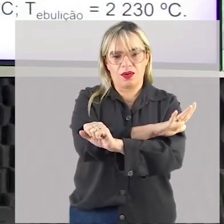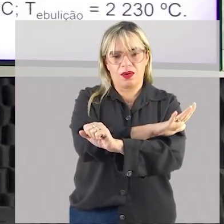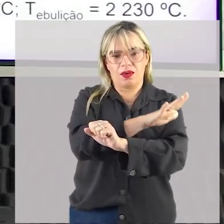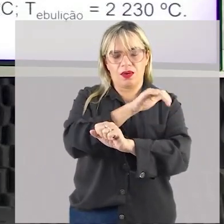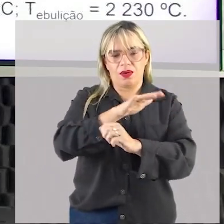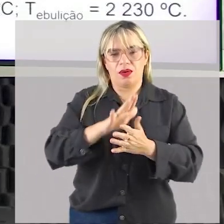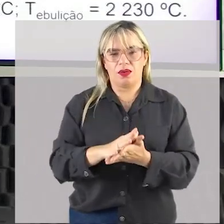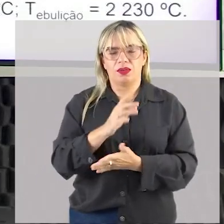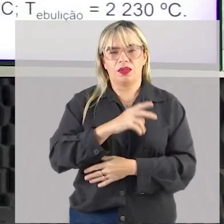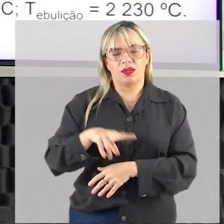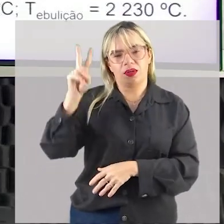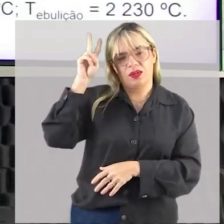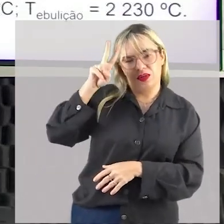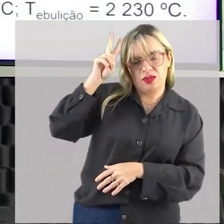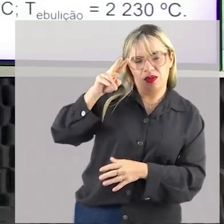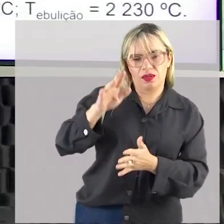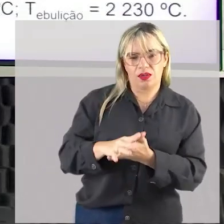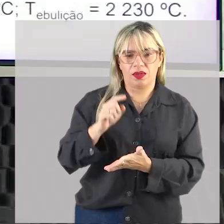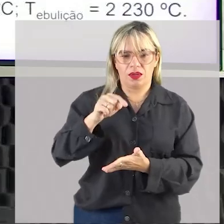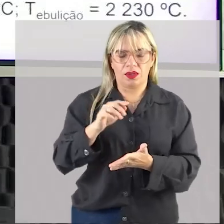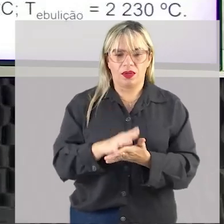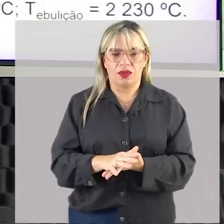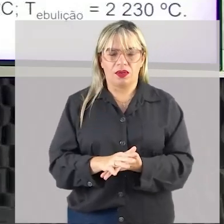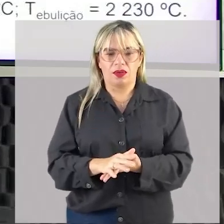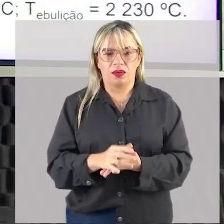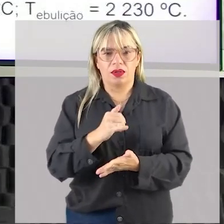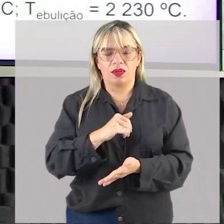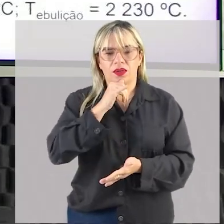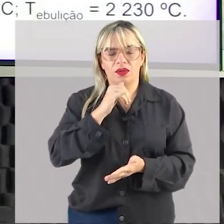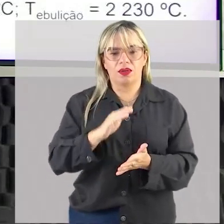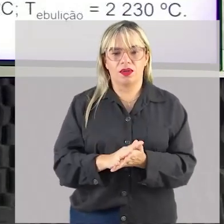essa pedra de gelo não derrete, está sofrendo fusão.